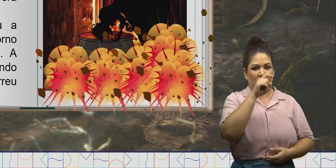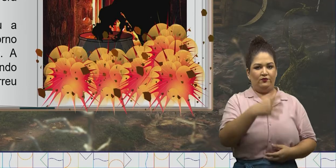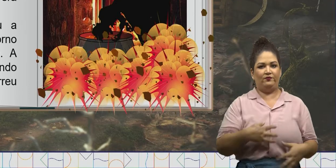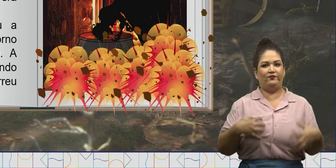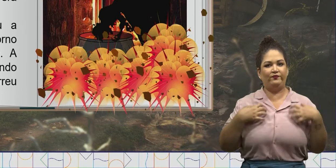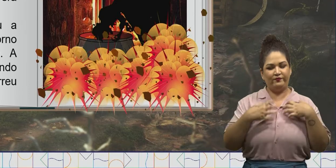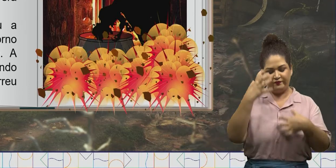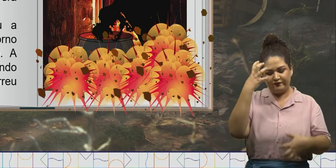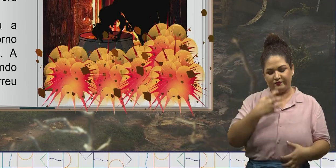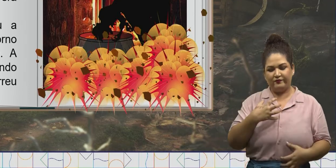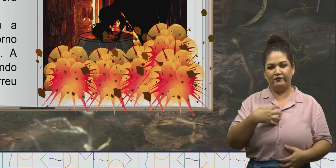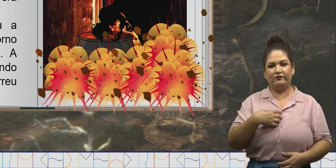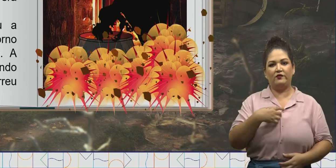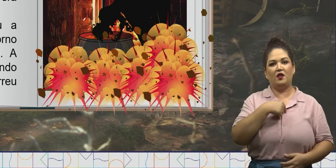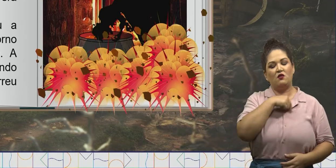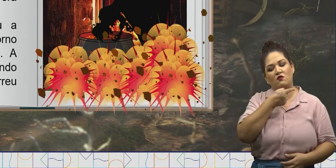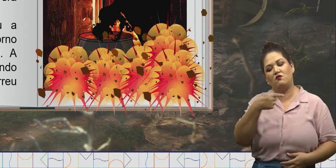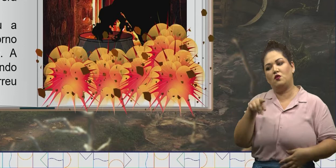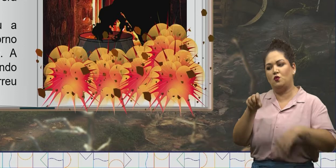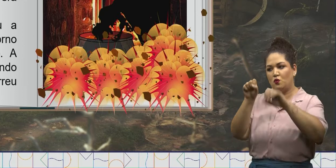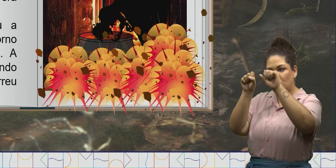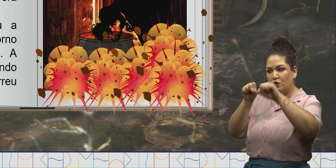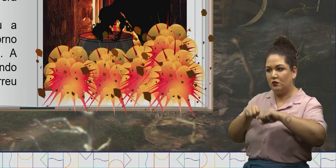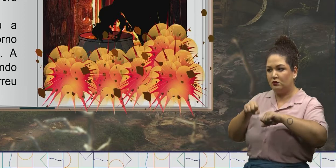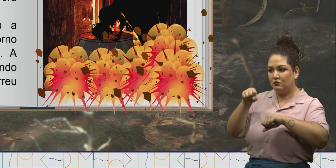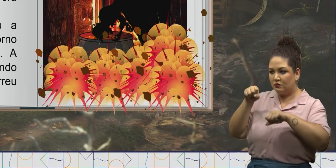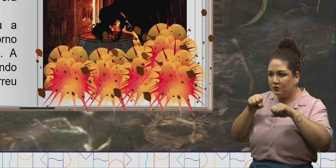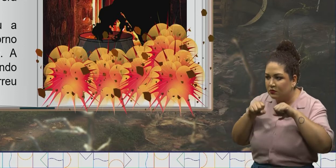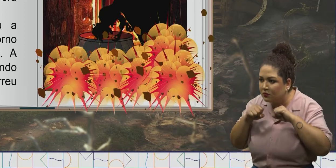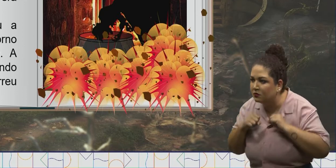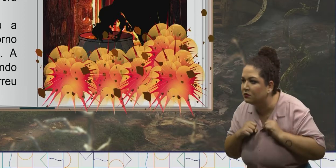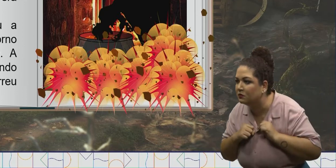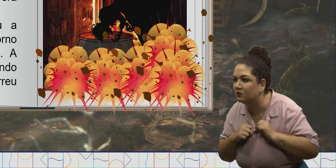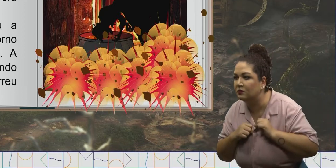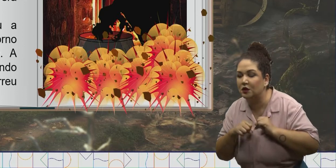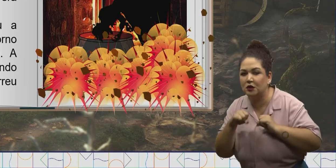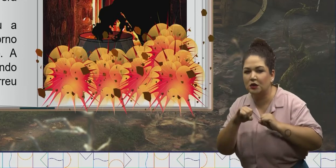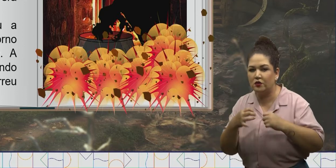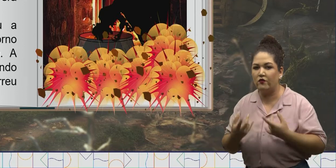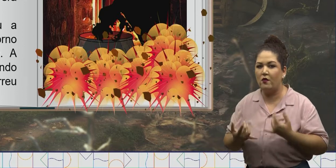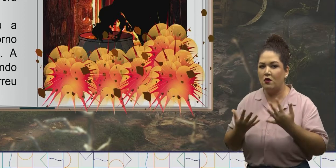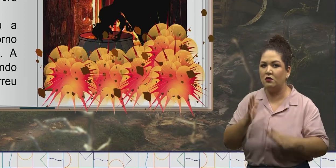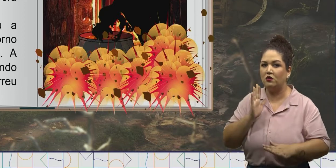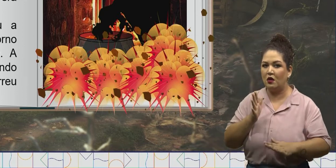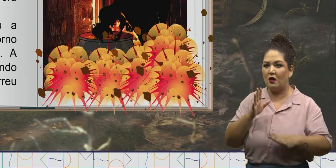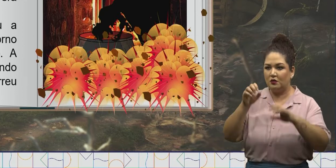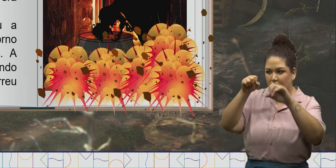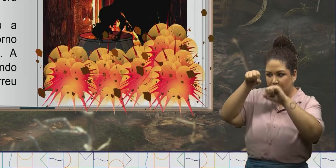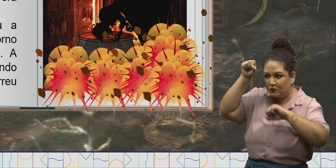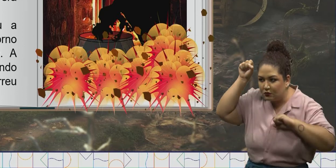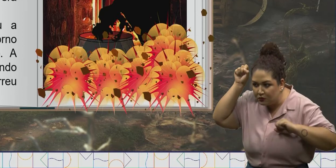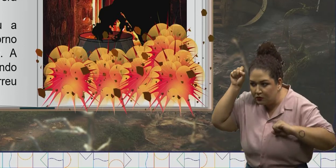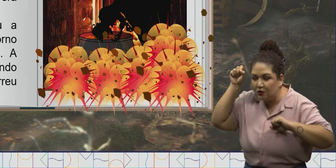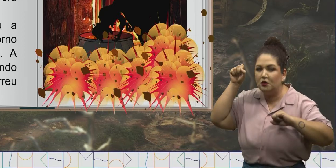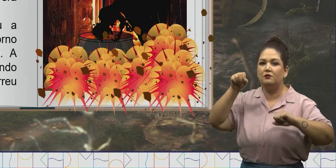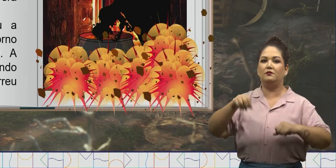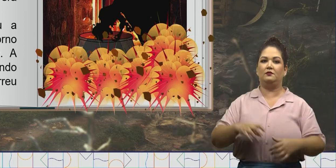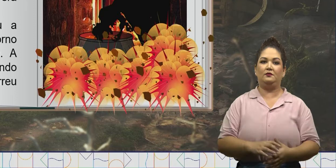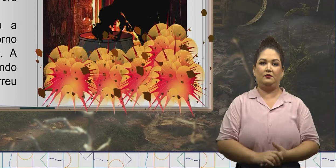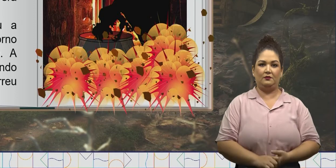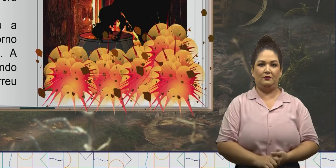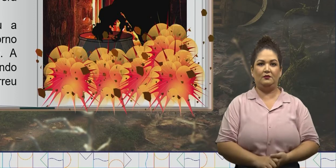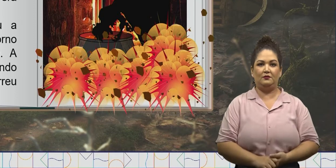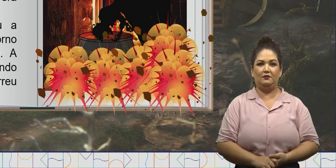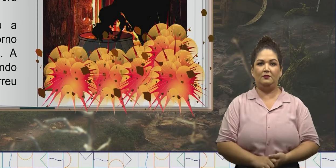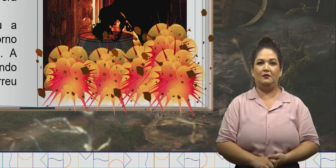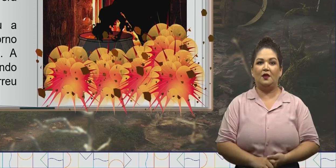Irritada, a bruxa foi até o forno e meteu a cabeça lá dentro para mostrar como